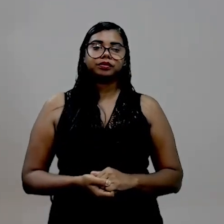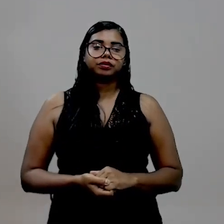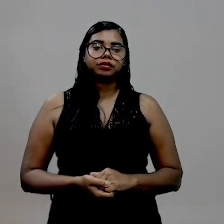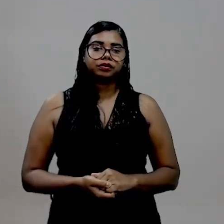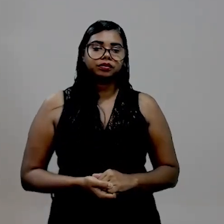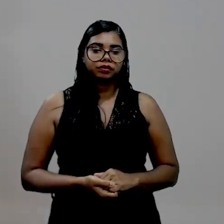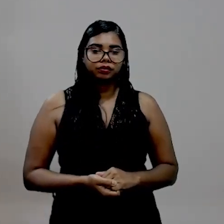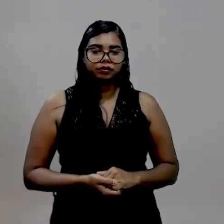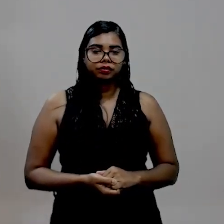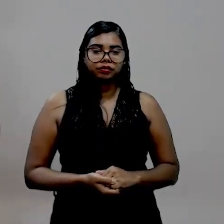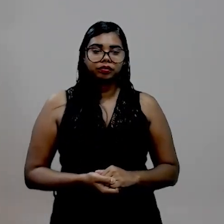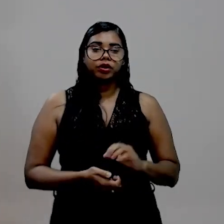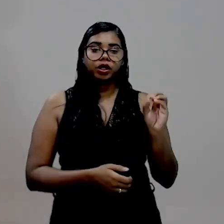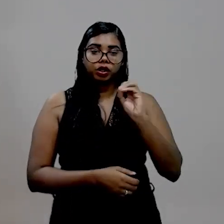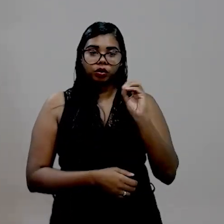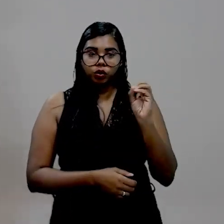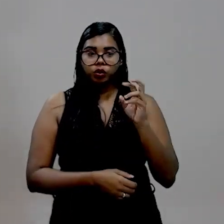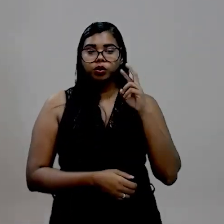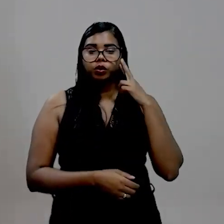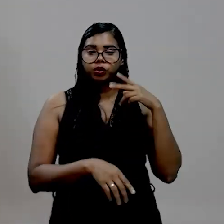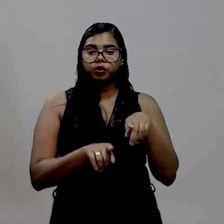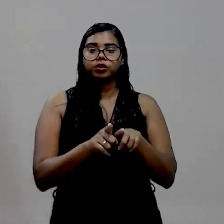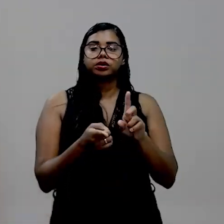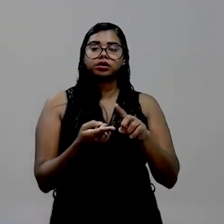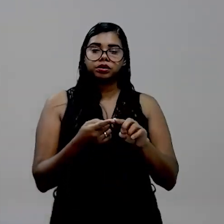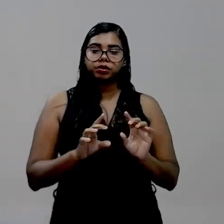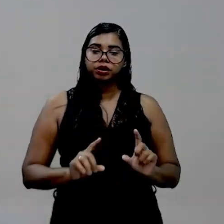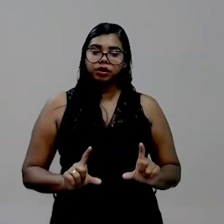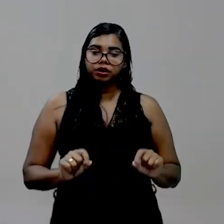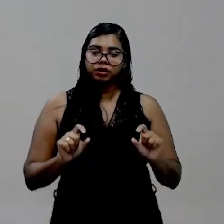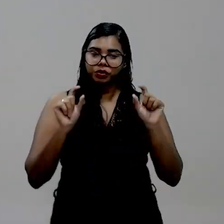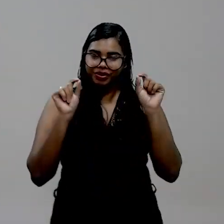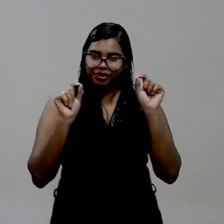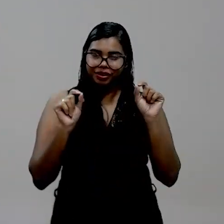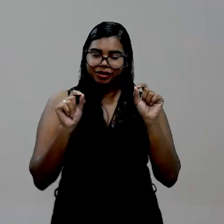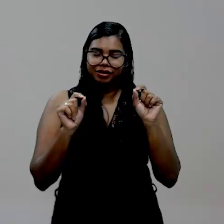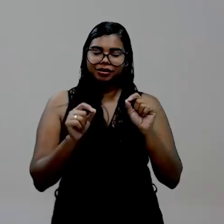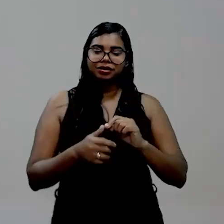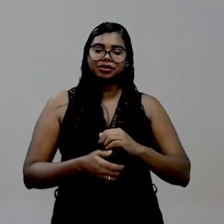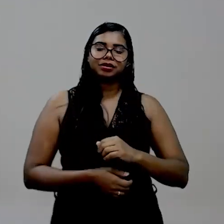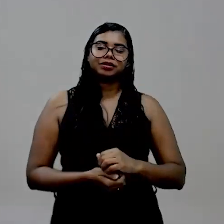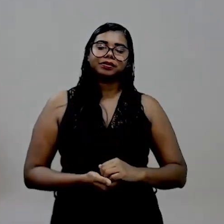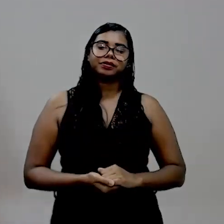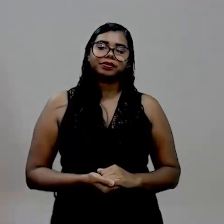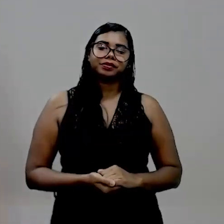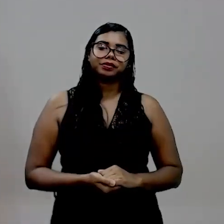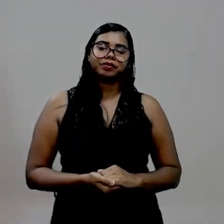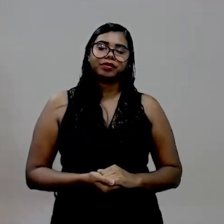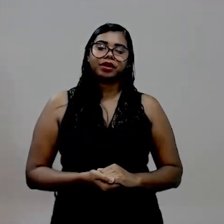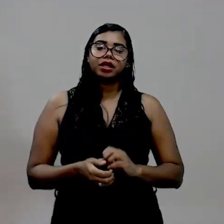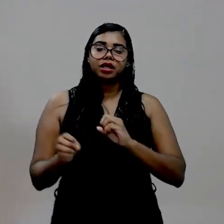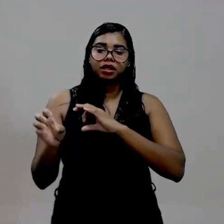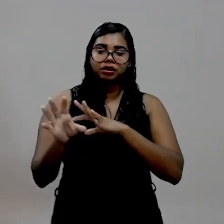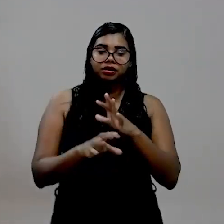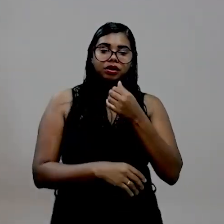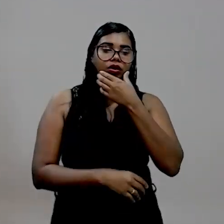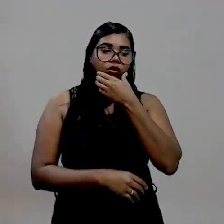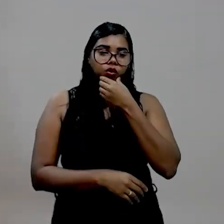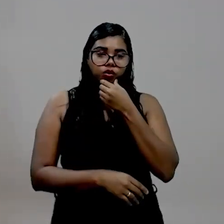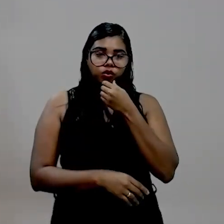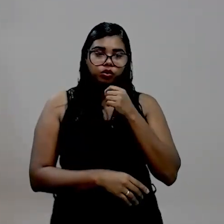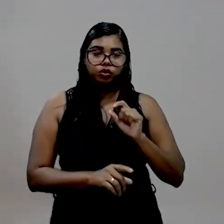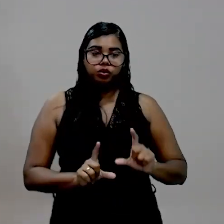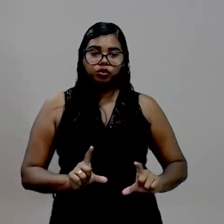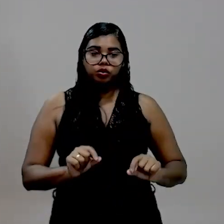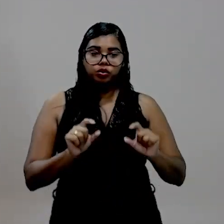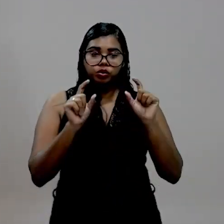Outubro Rosa, né? Como uma forma de sensibilizar, na verdade, os homens, né? Sobre a questão da próstata. Como eu falei, a próstata, ela